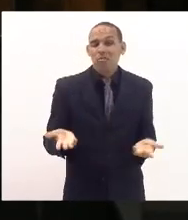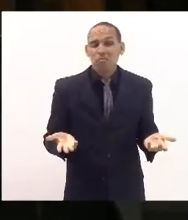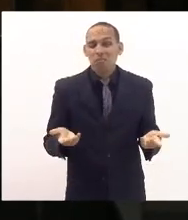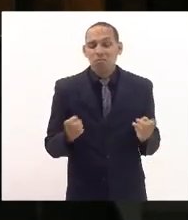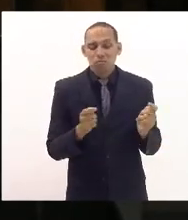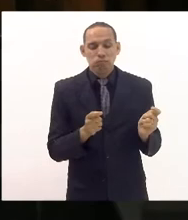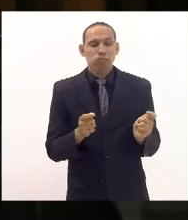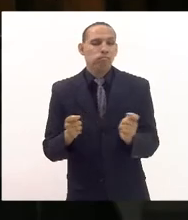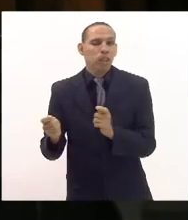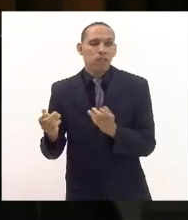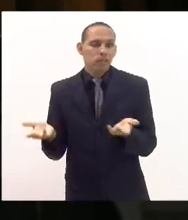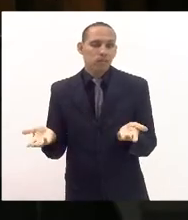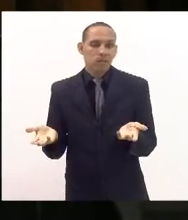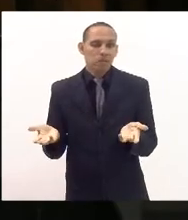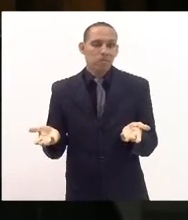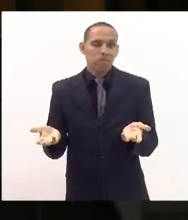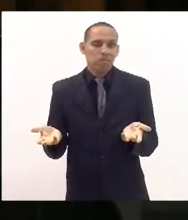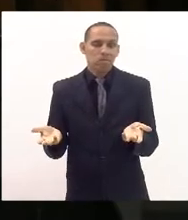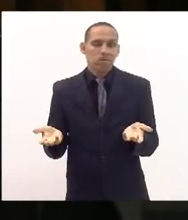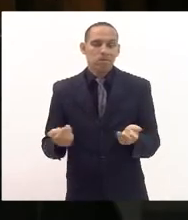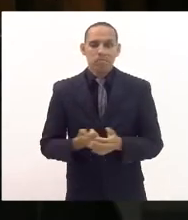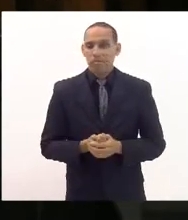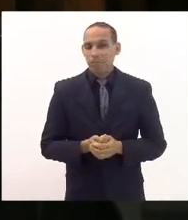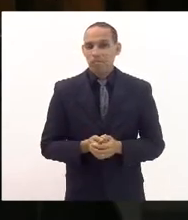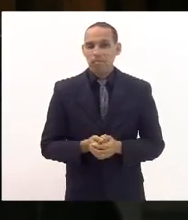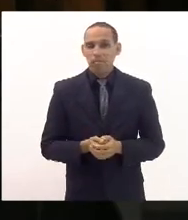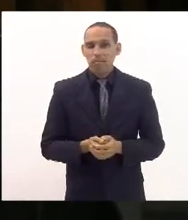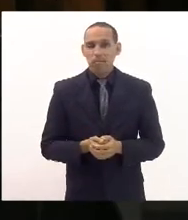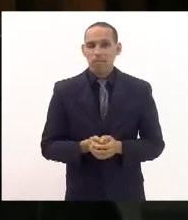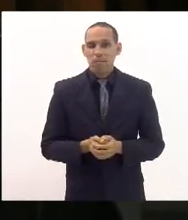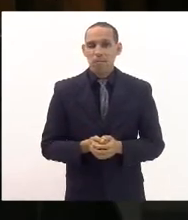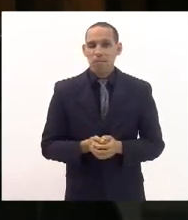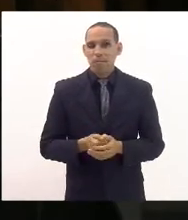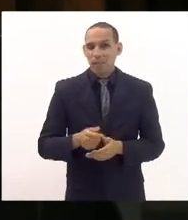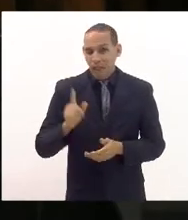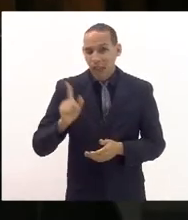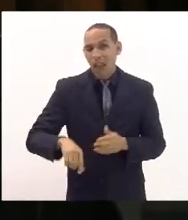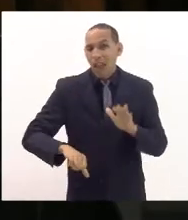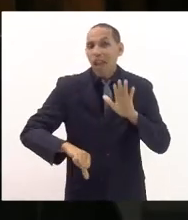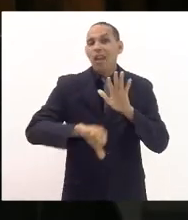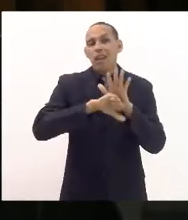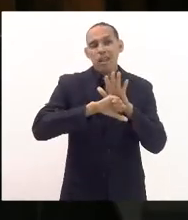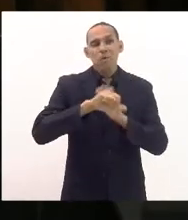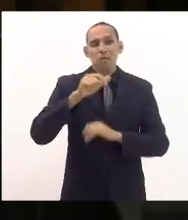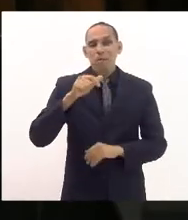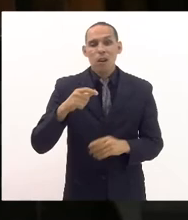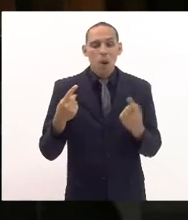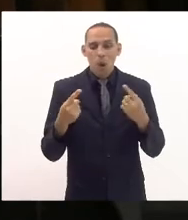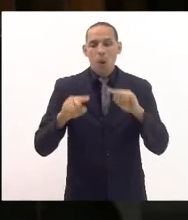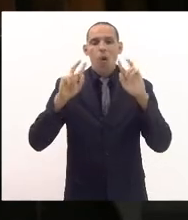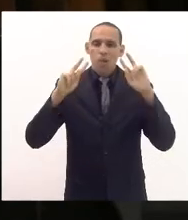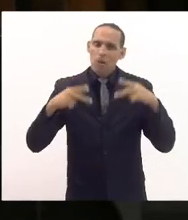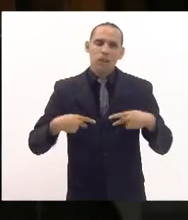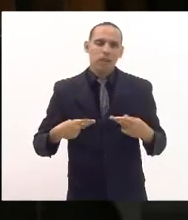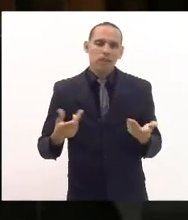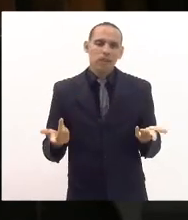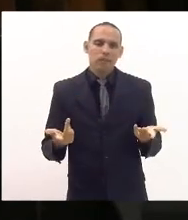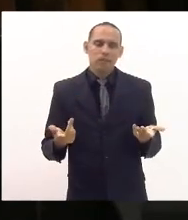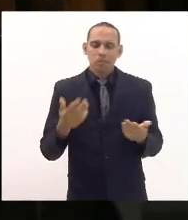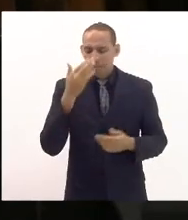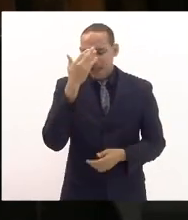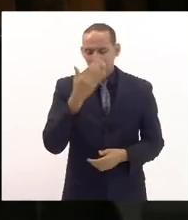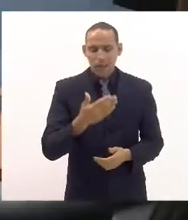rotina não fosse contra outro crime contra a humanidade senhora presidente